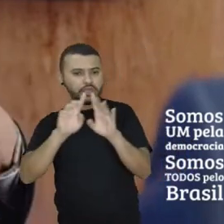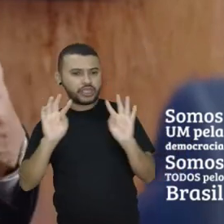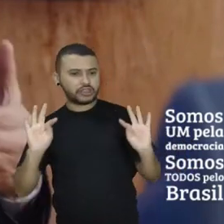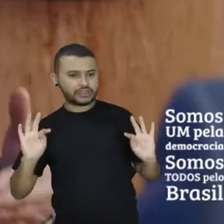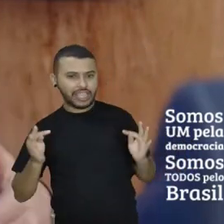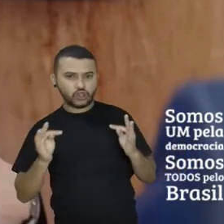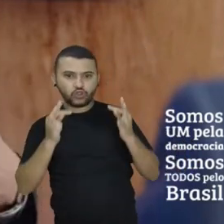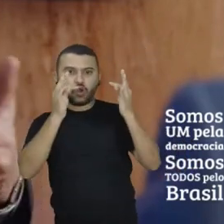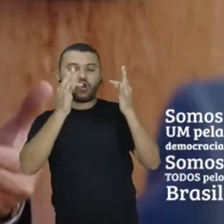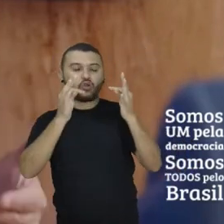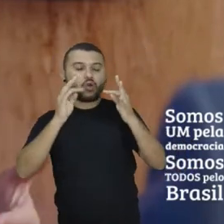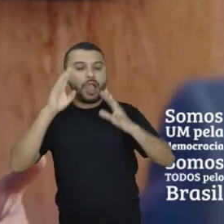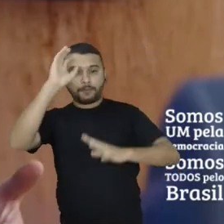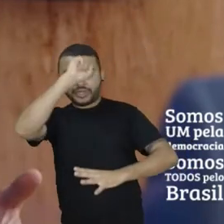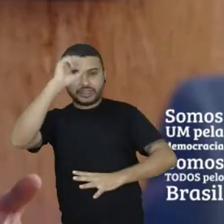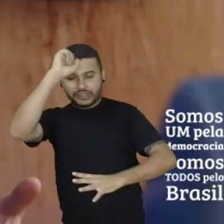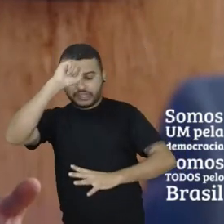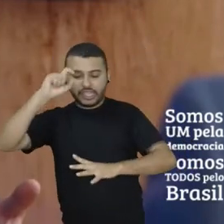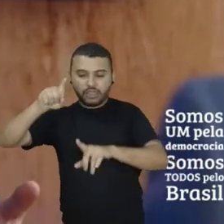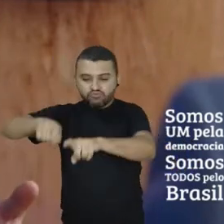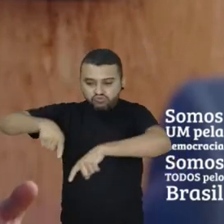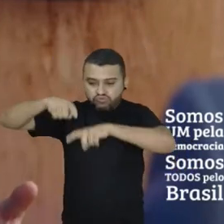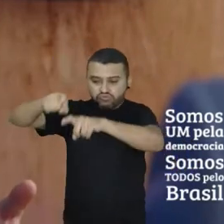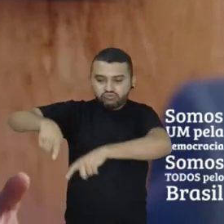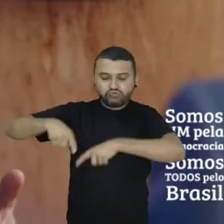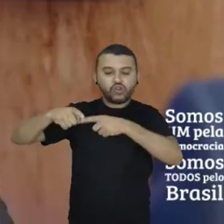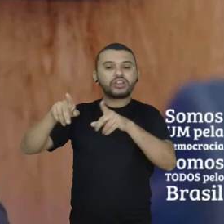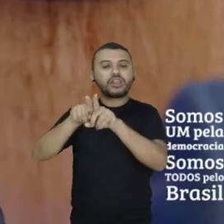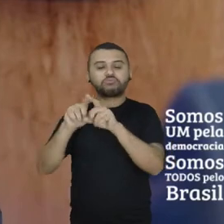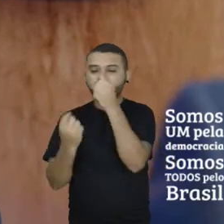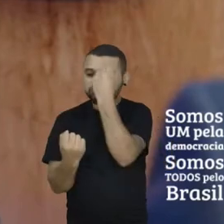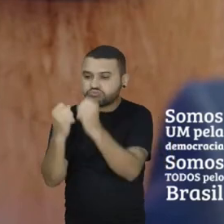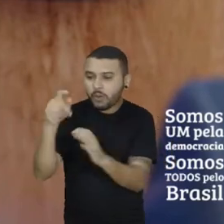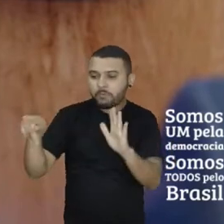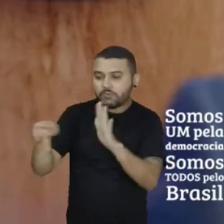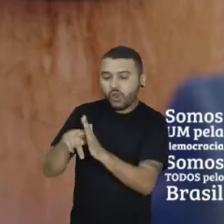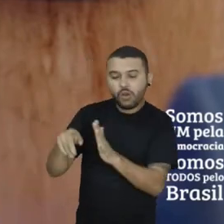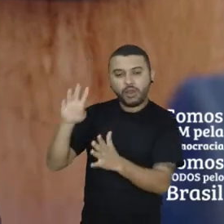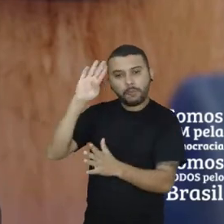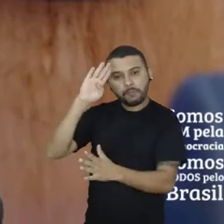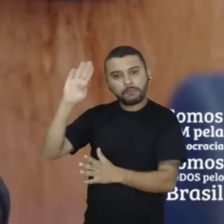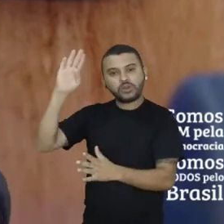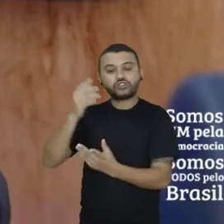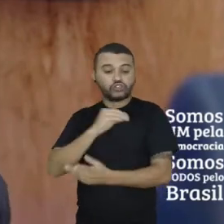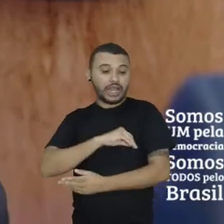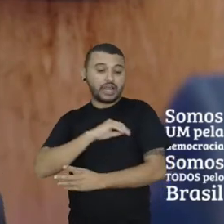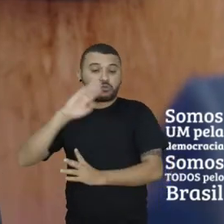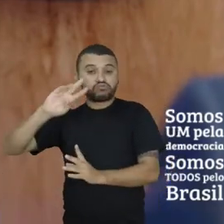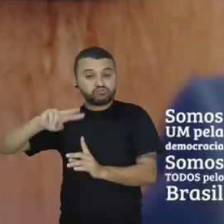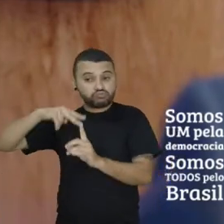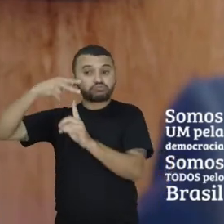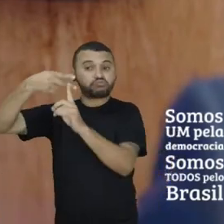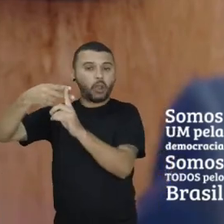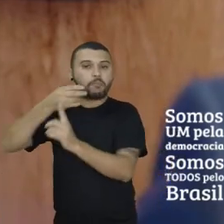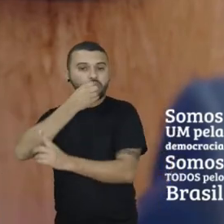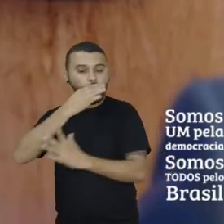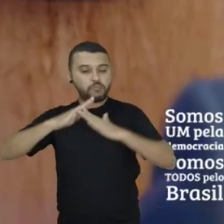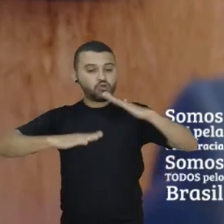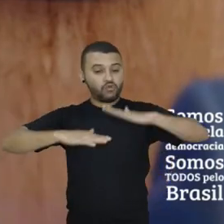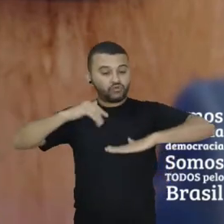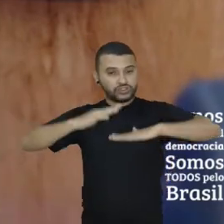mecânica de agricultura de precisão. O salário vai lá para cima. Então,